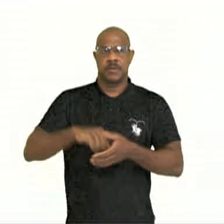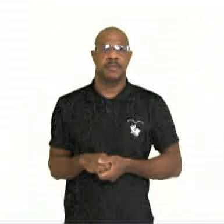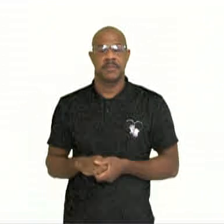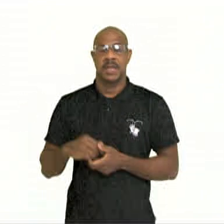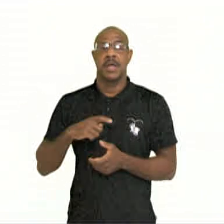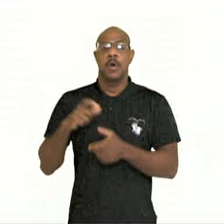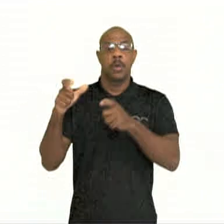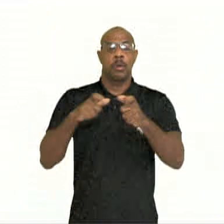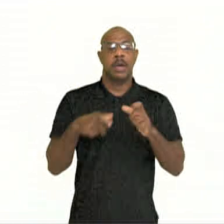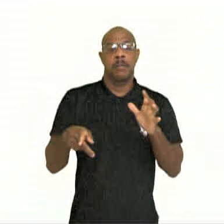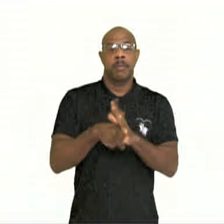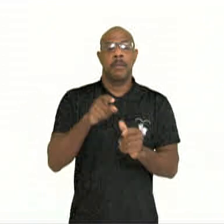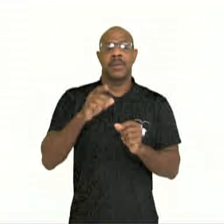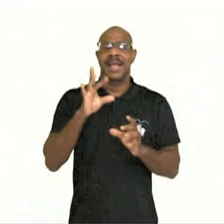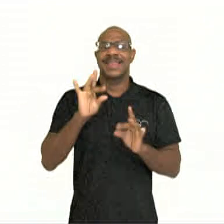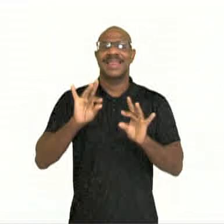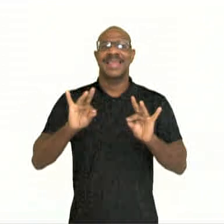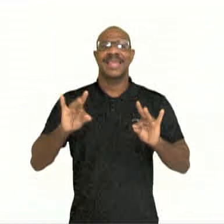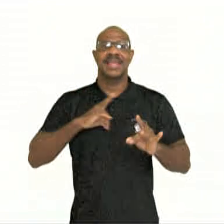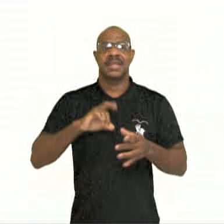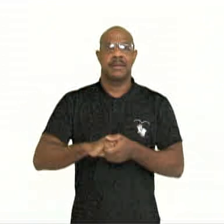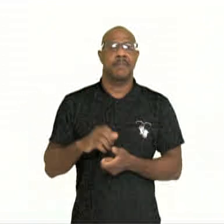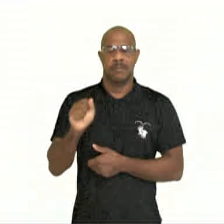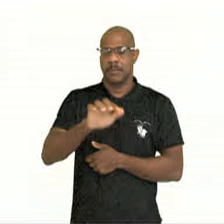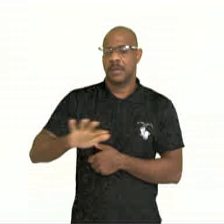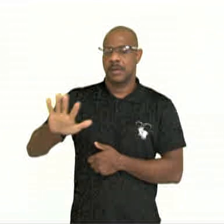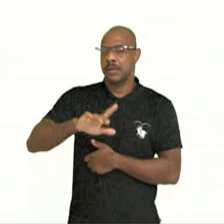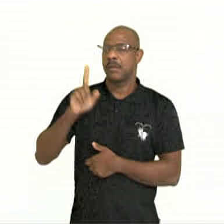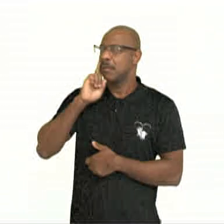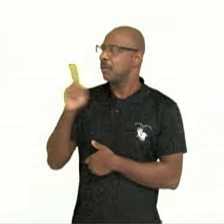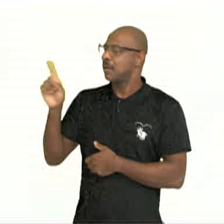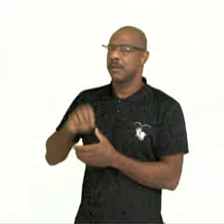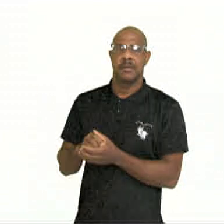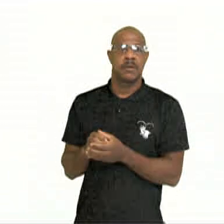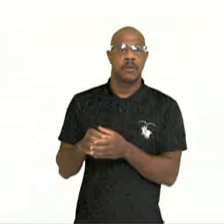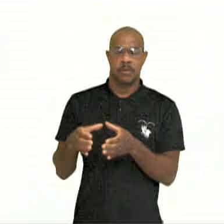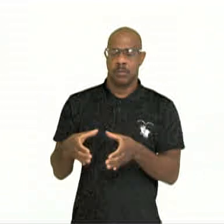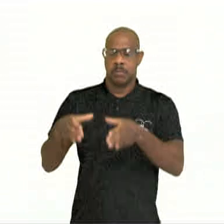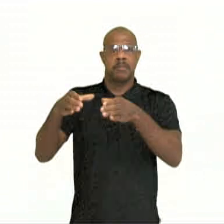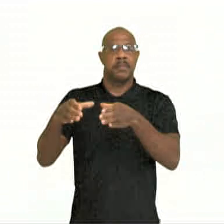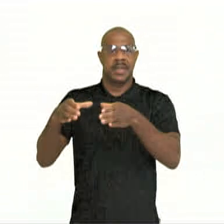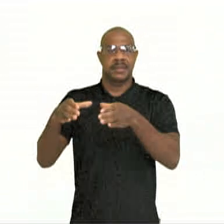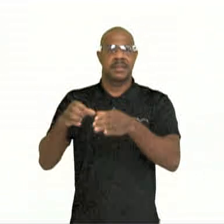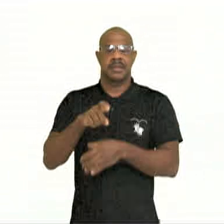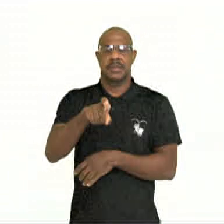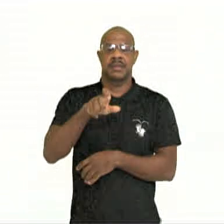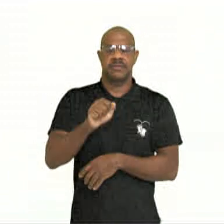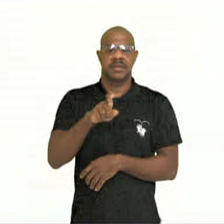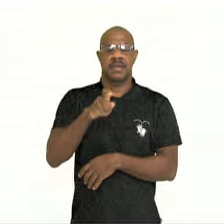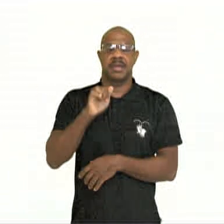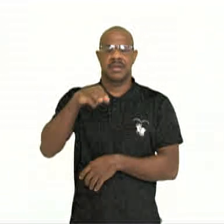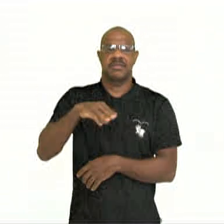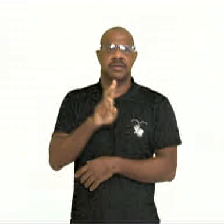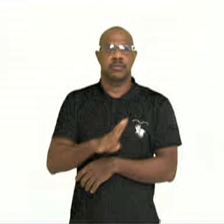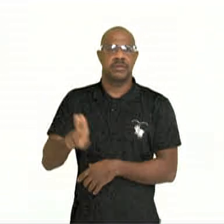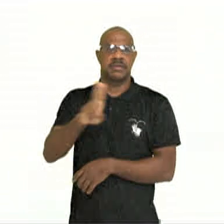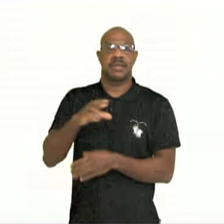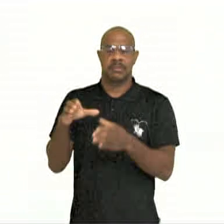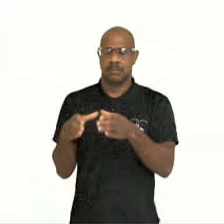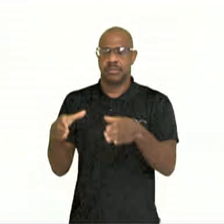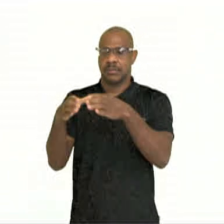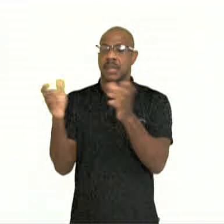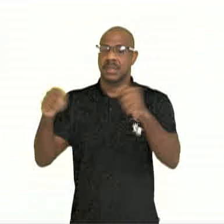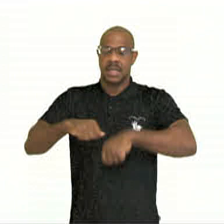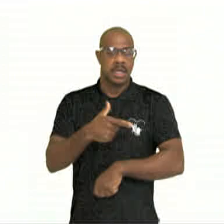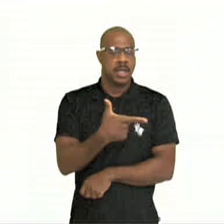úmidos. Esse aqui, então, essa imagem está mostrando o vaso de xaxim, que era muito utilizado. Até 2004 era